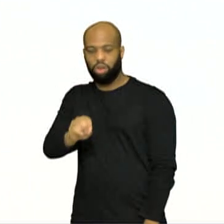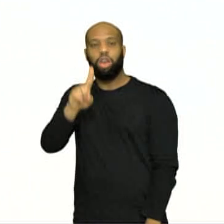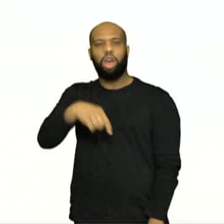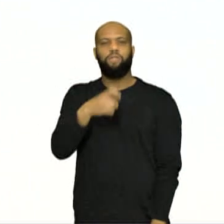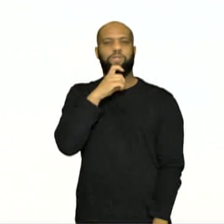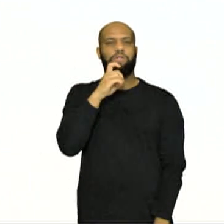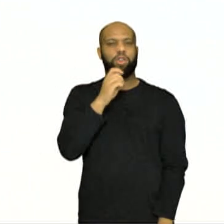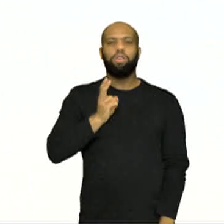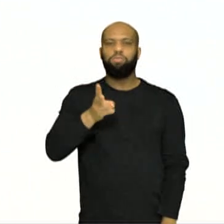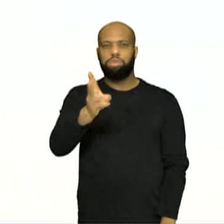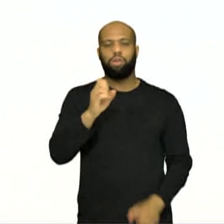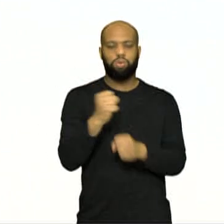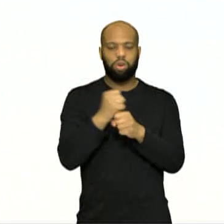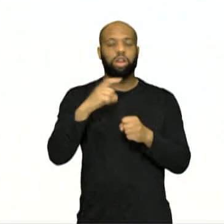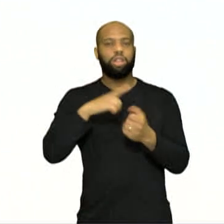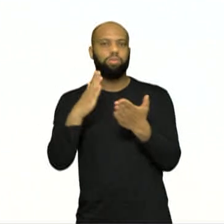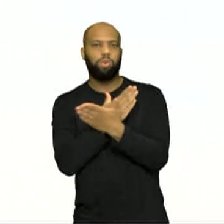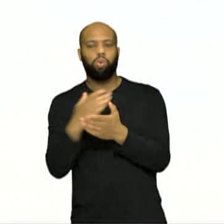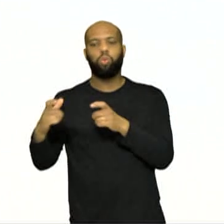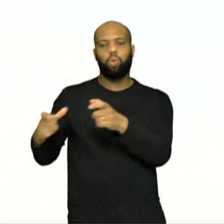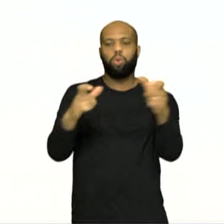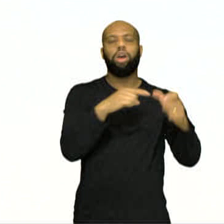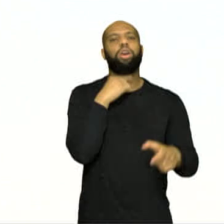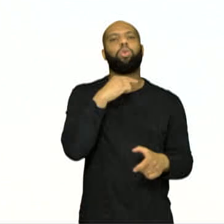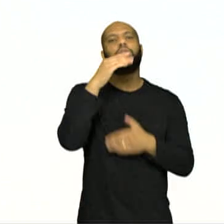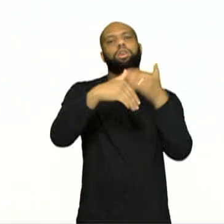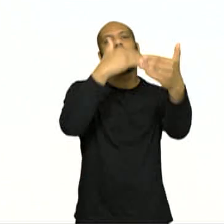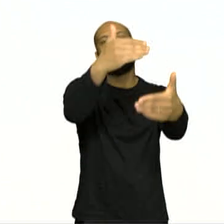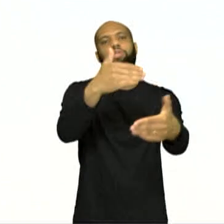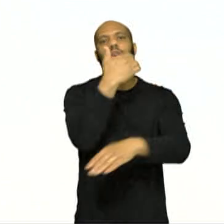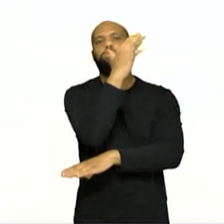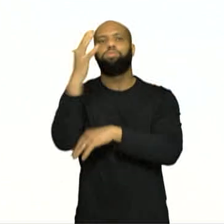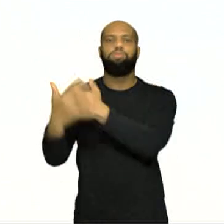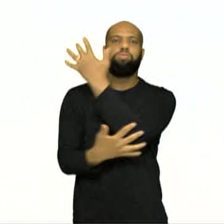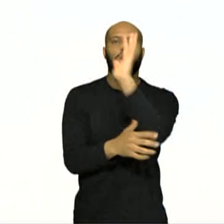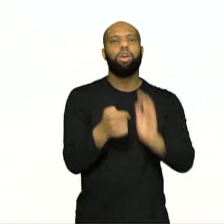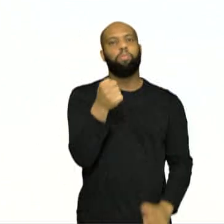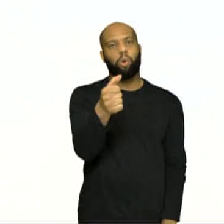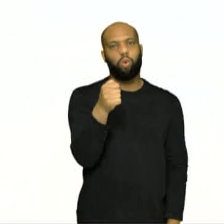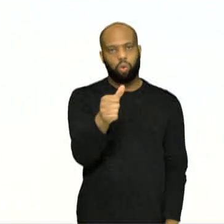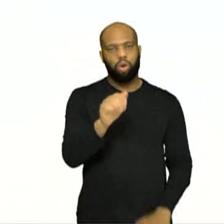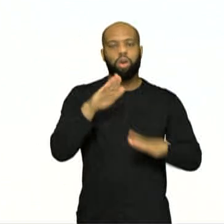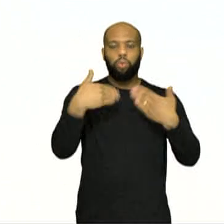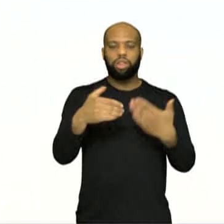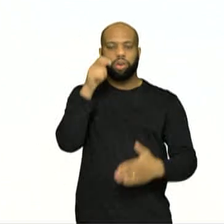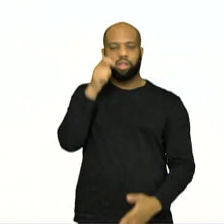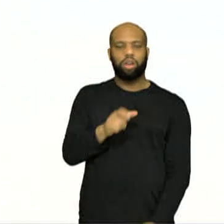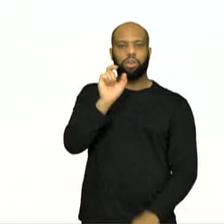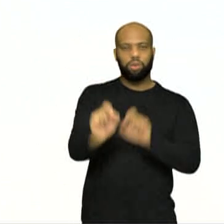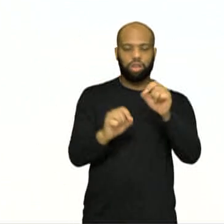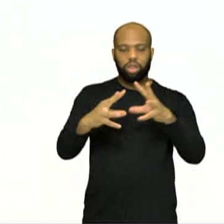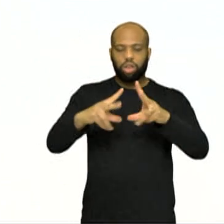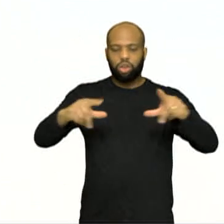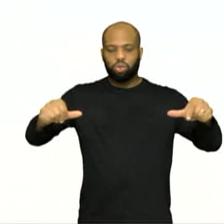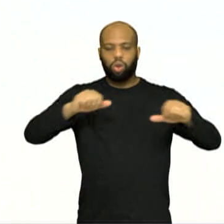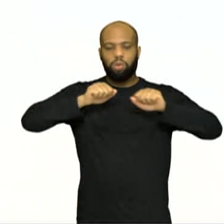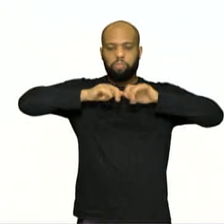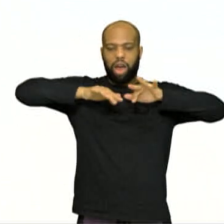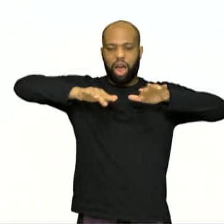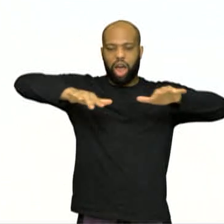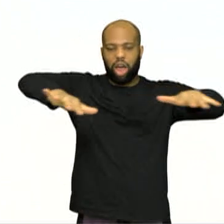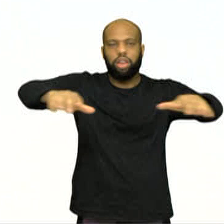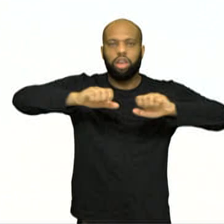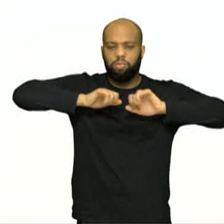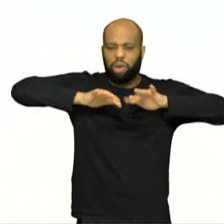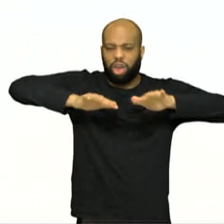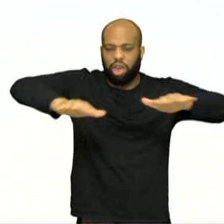ano, tem alguns lugares que não conseguem se desenvolver muitas árvores. Uma coisa que é interessante é que esse solo ele se expande,